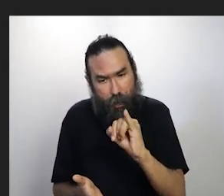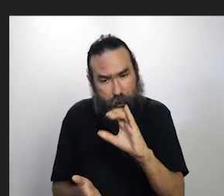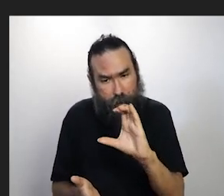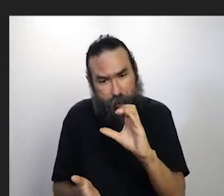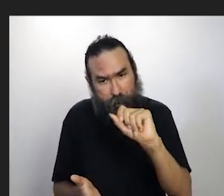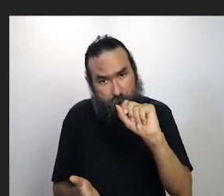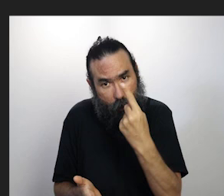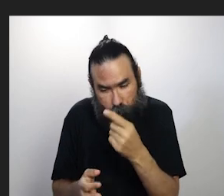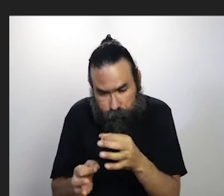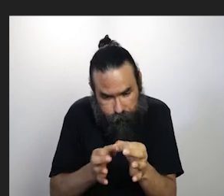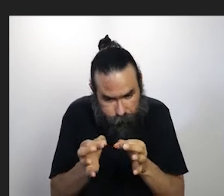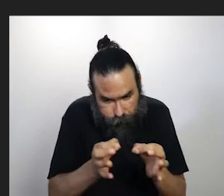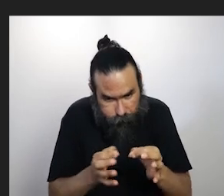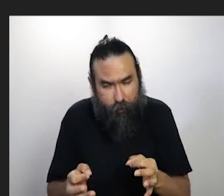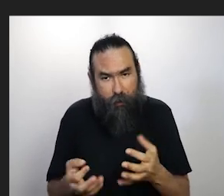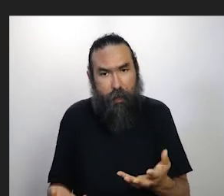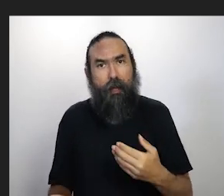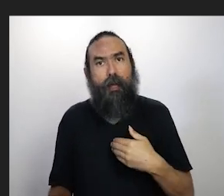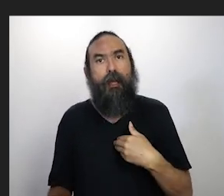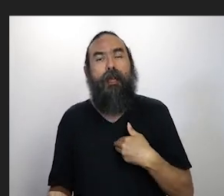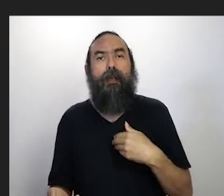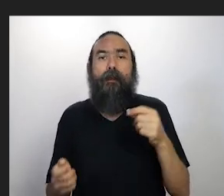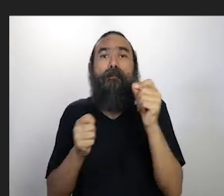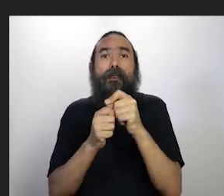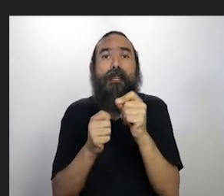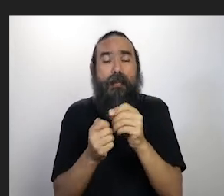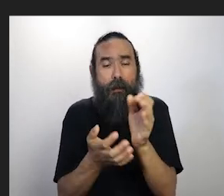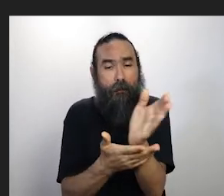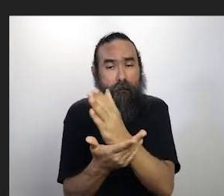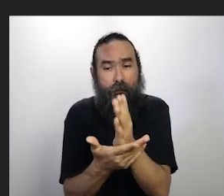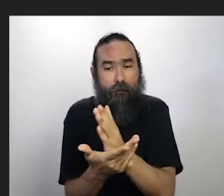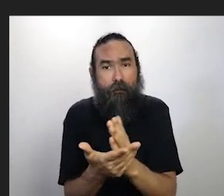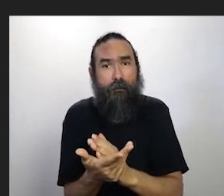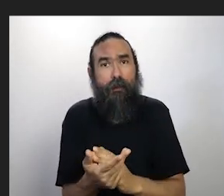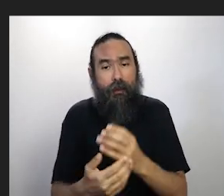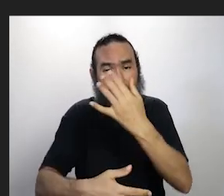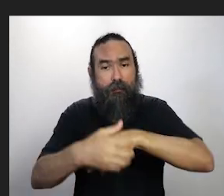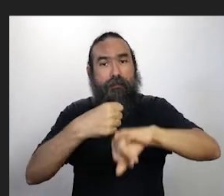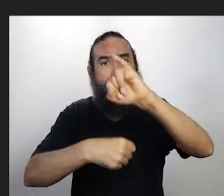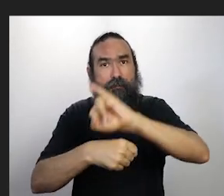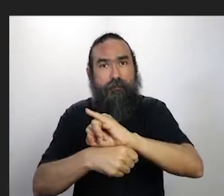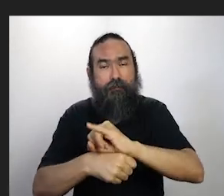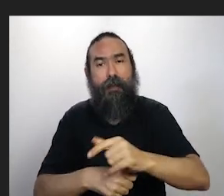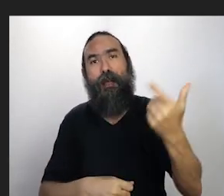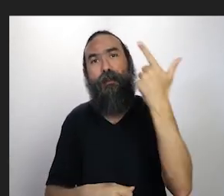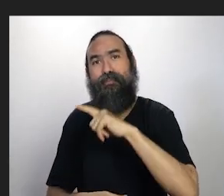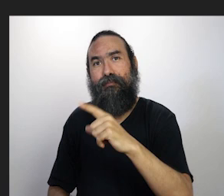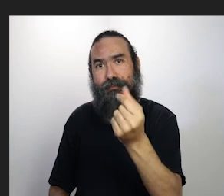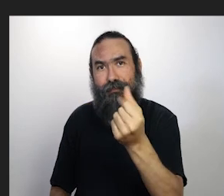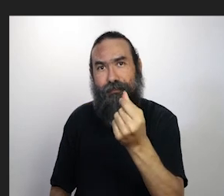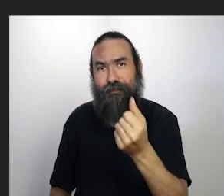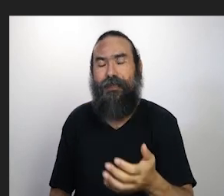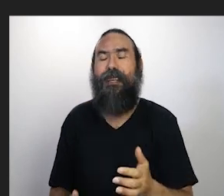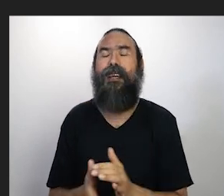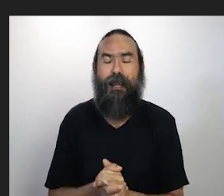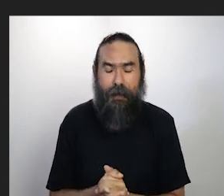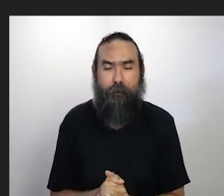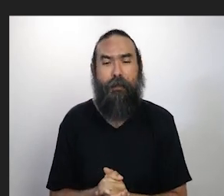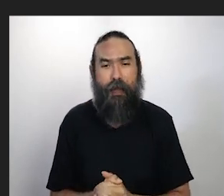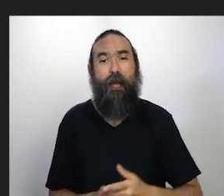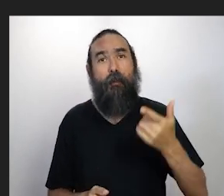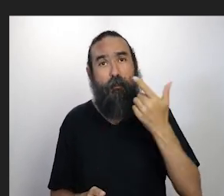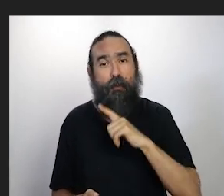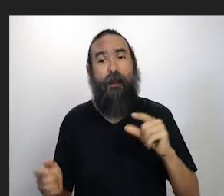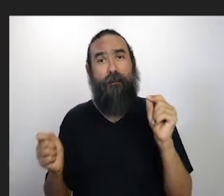e aí consegui organizar um financiamento coletivo pelo Catarse, e aí a gente bateu a meta no ano passado. Então foram